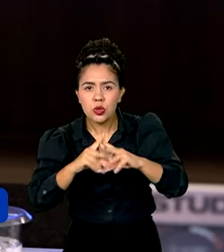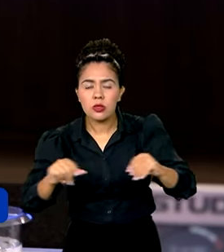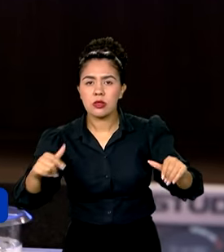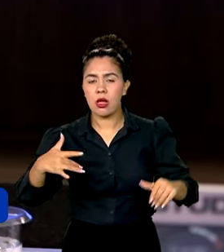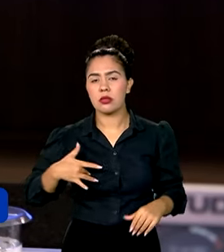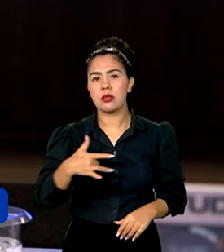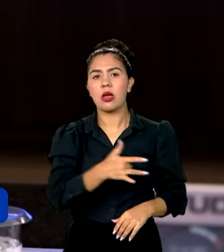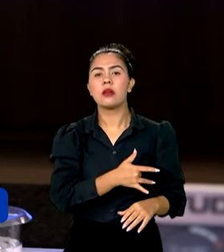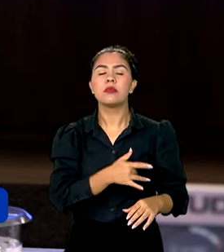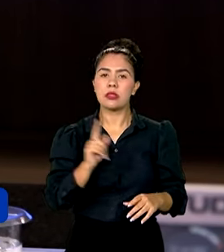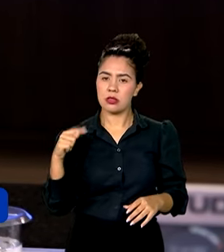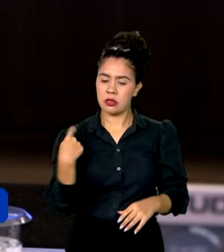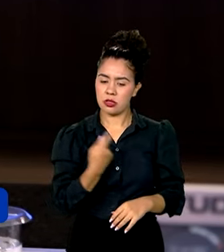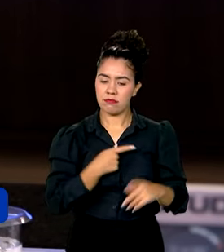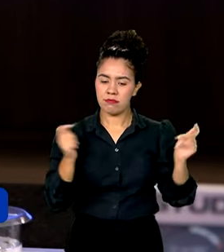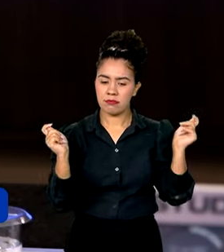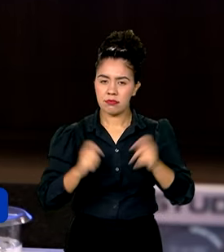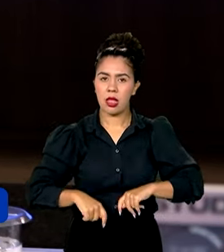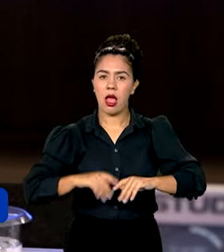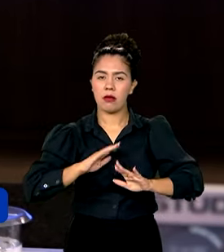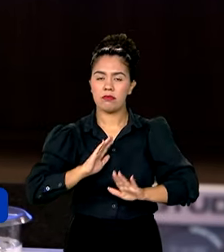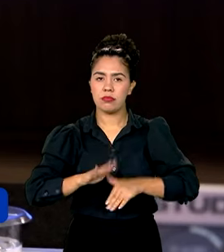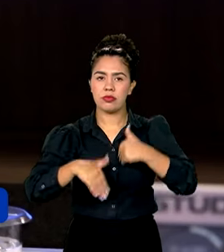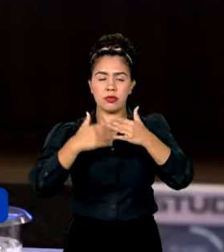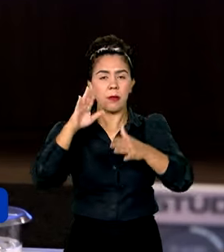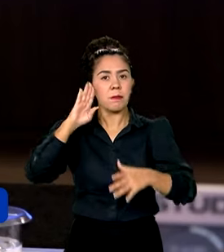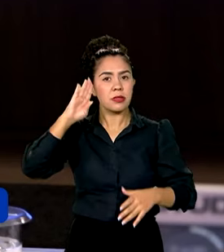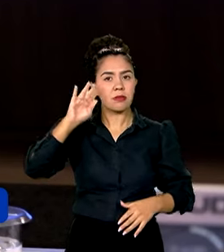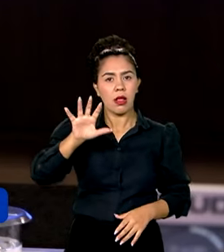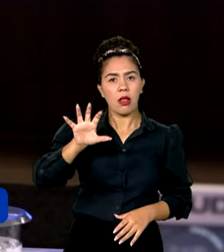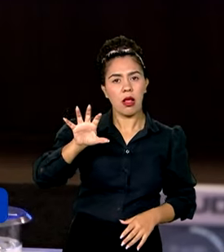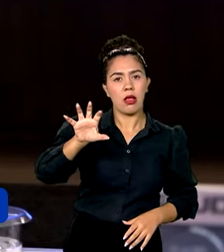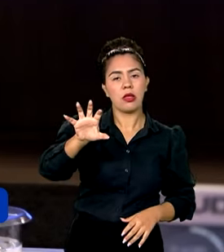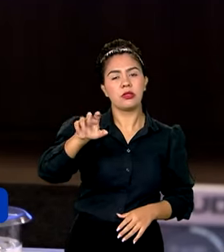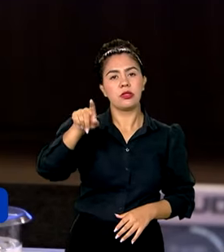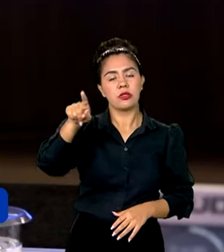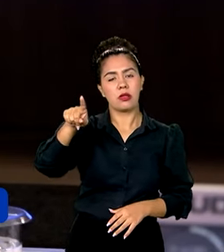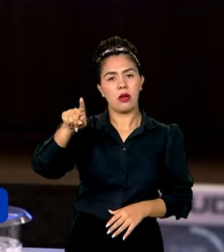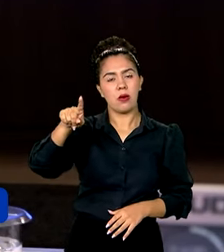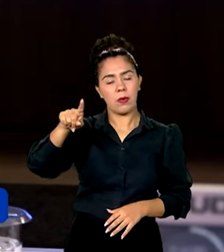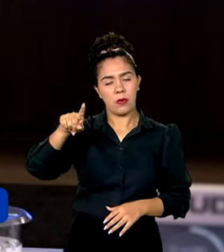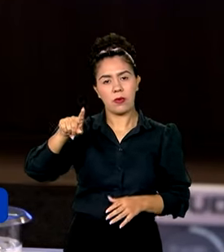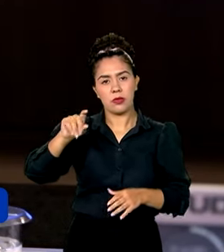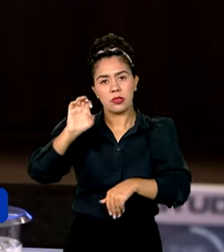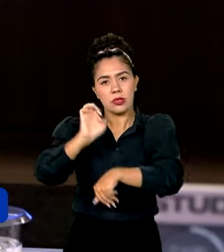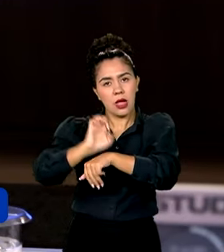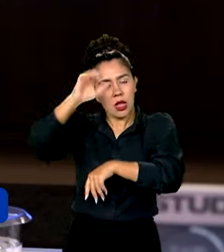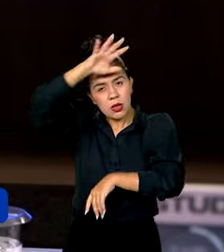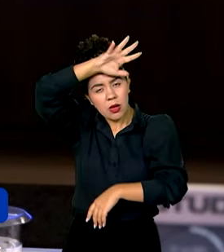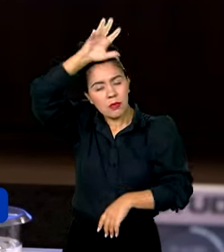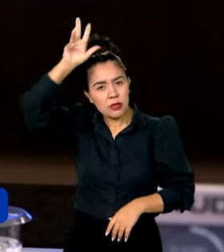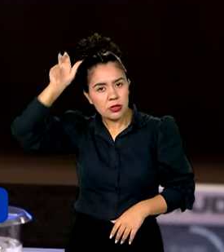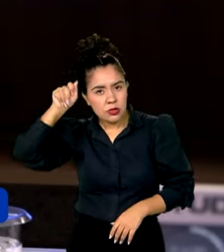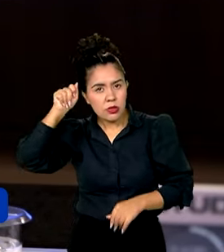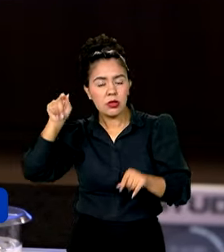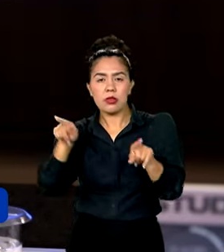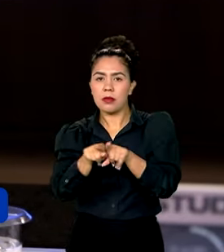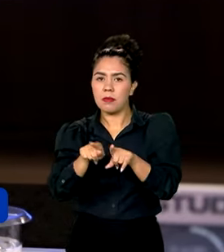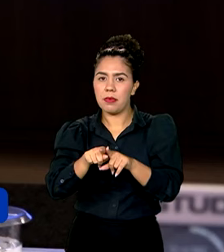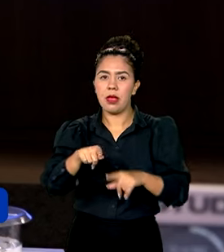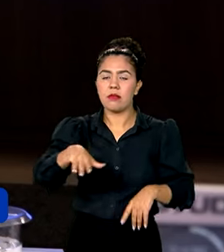nós podemos avançar eh na região com foco tanto no complexo da